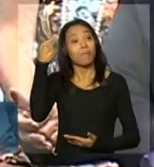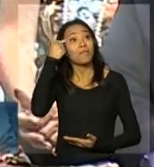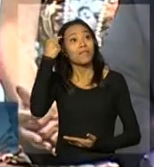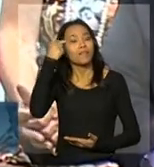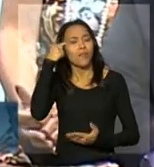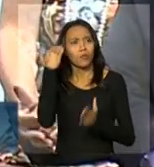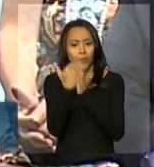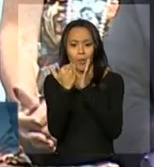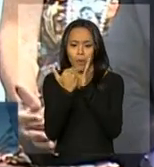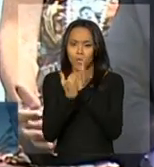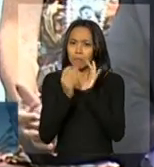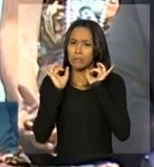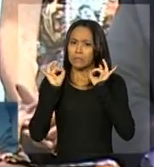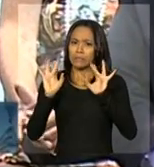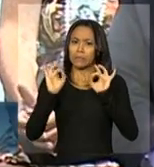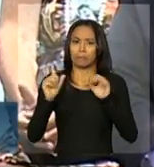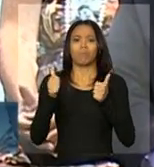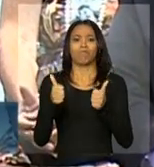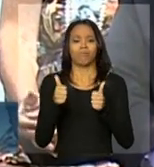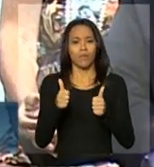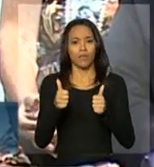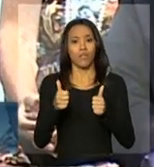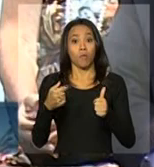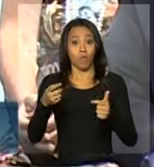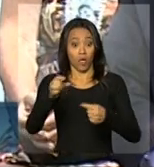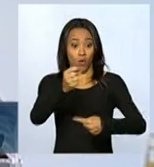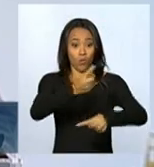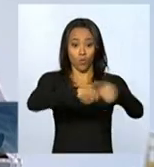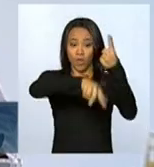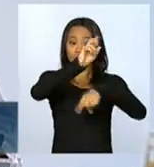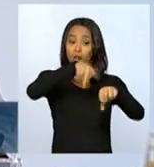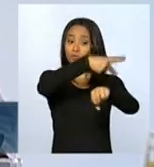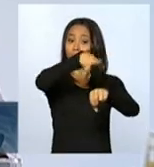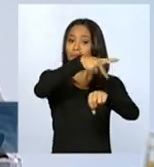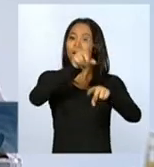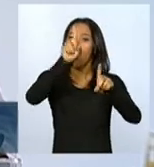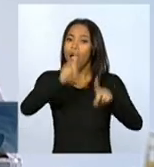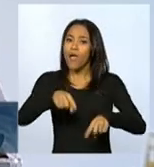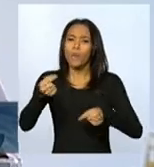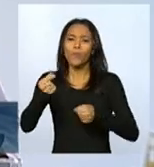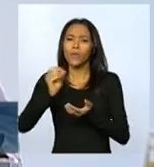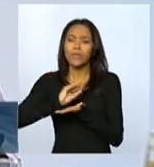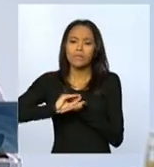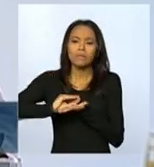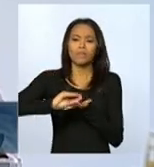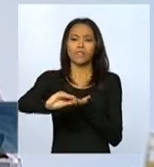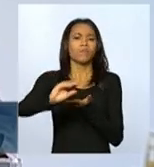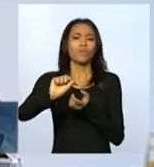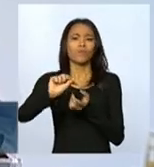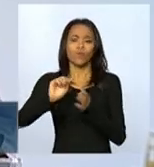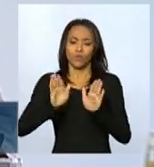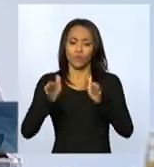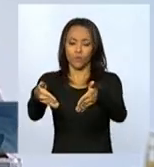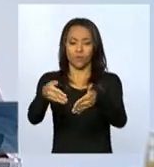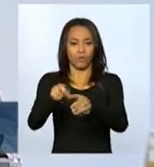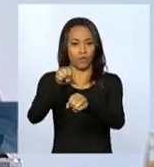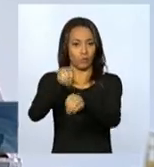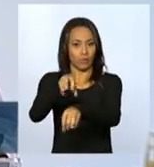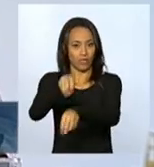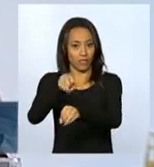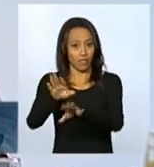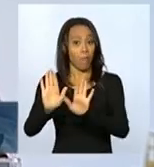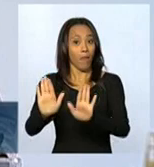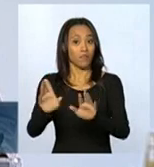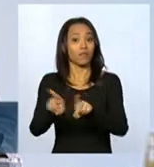qualidade, porque acredito que o progresso do país vem com um investimento não só na educação, mas também